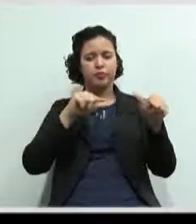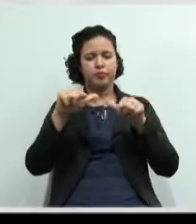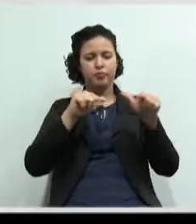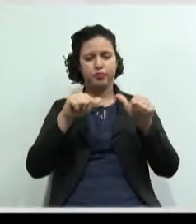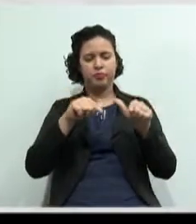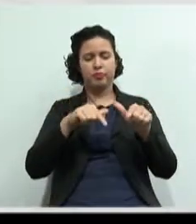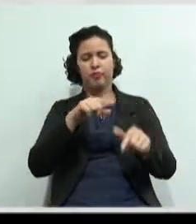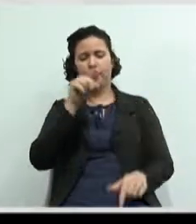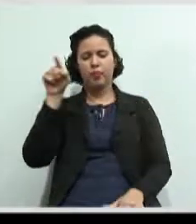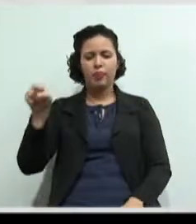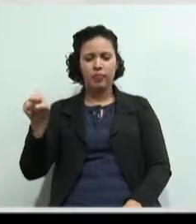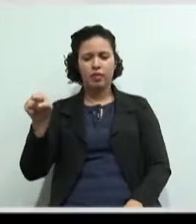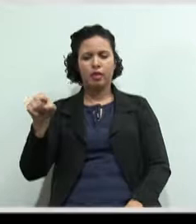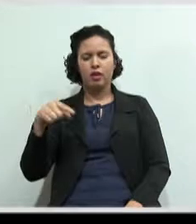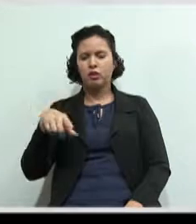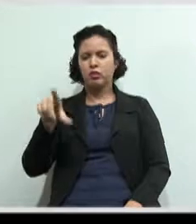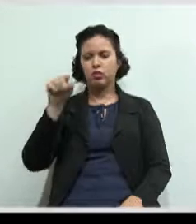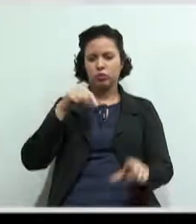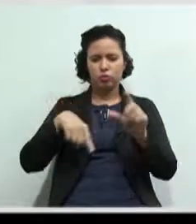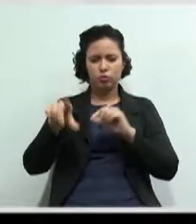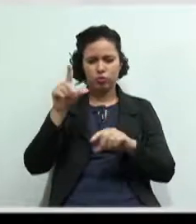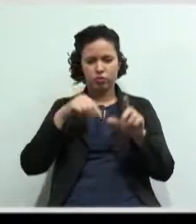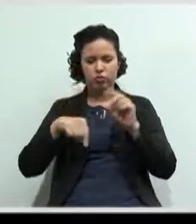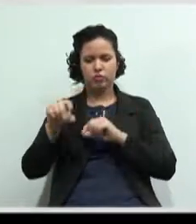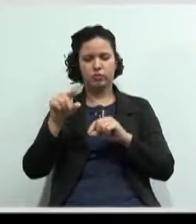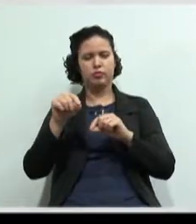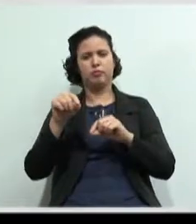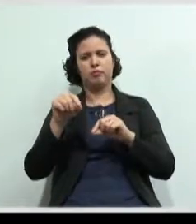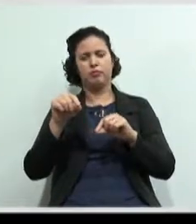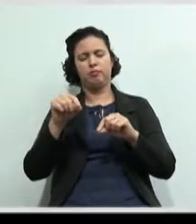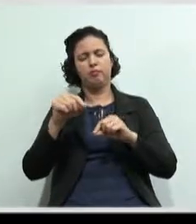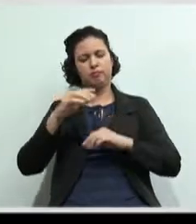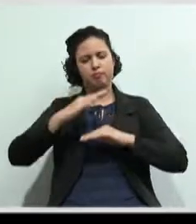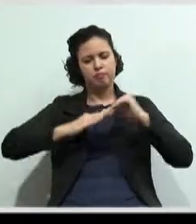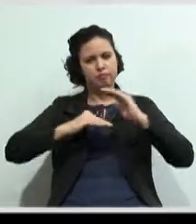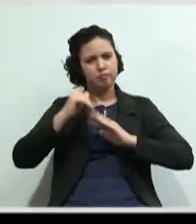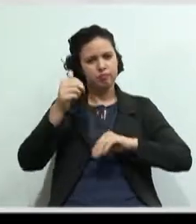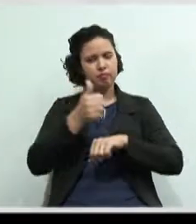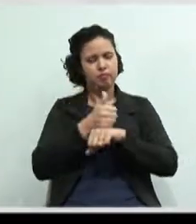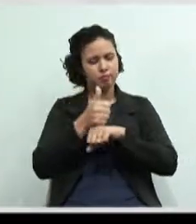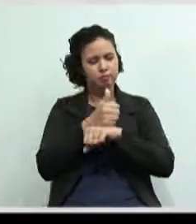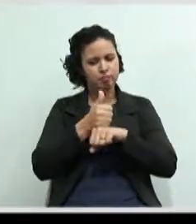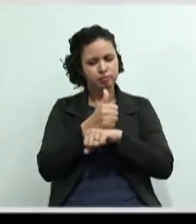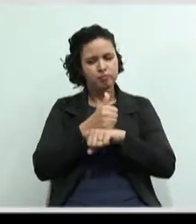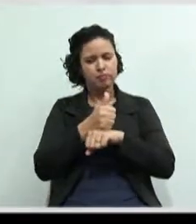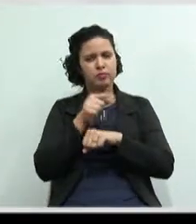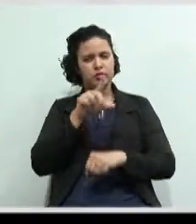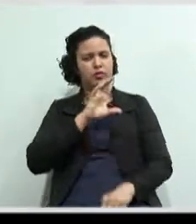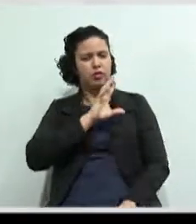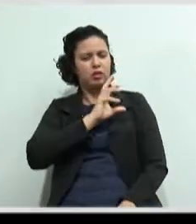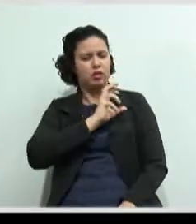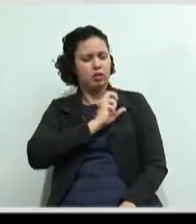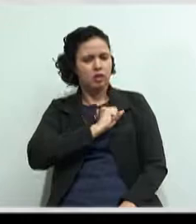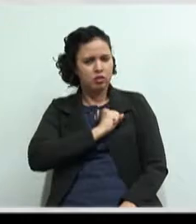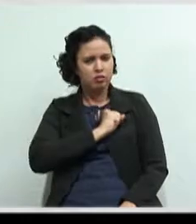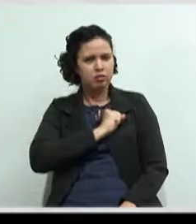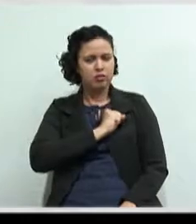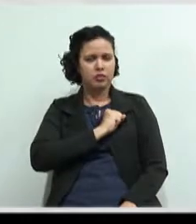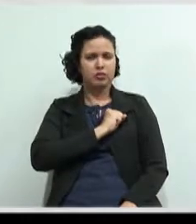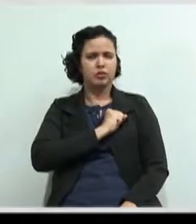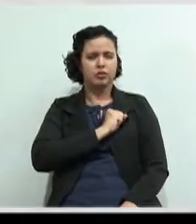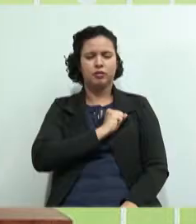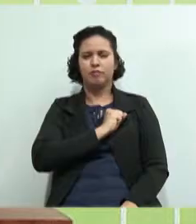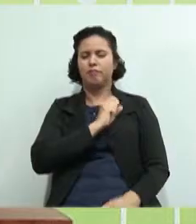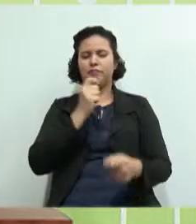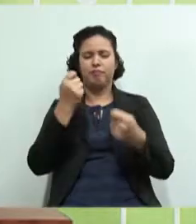Escolha uma profissão que ame e não terá que trabalhar um único dia em sua vida. Olha aqui para mim. Olha aqui para